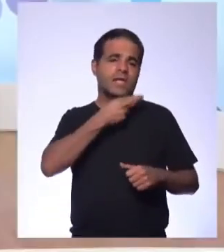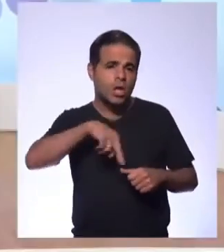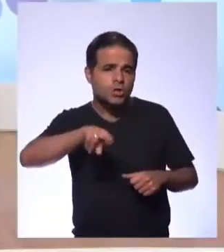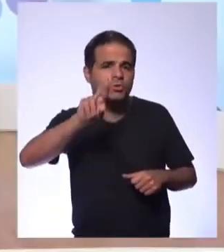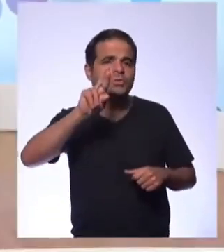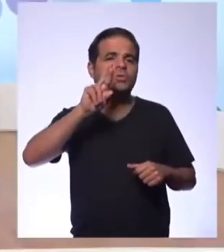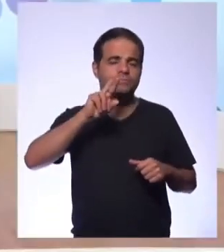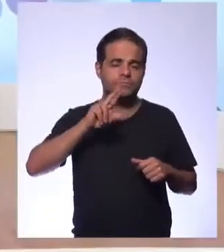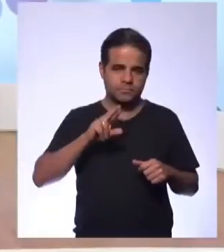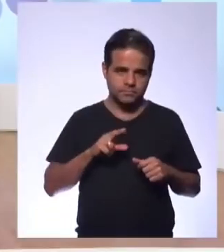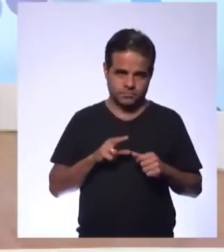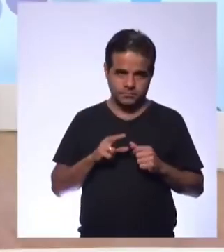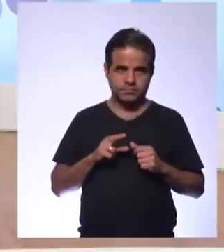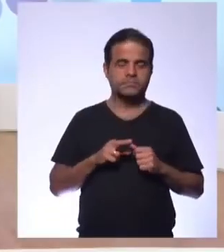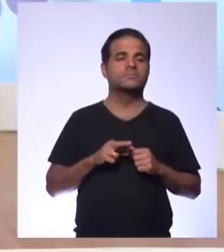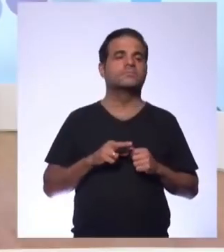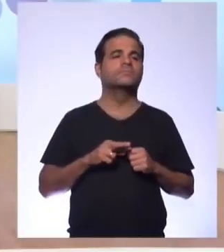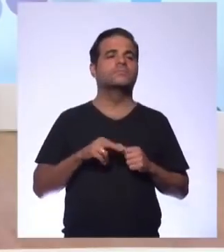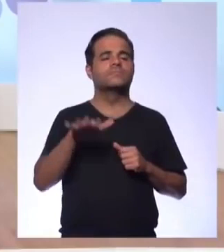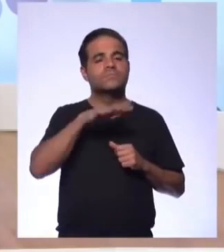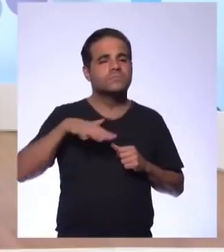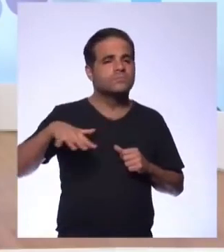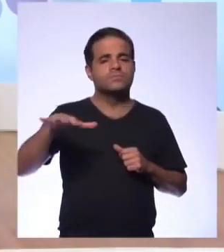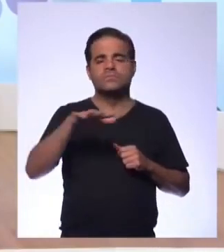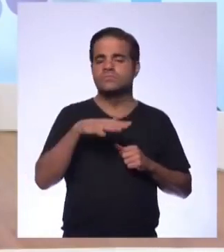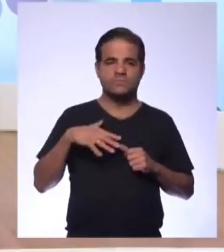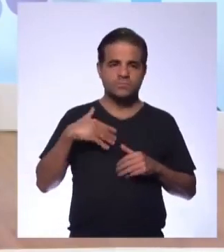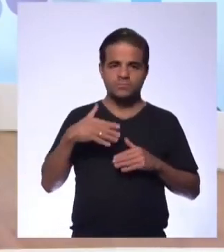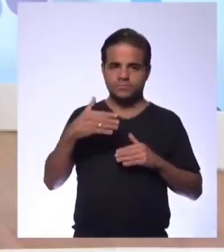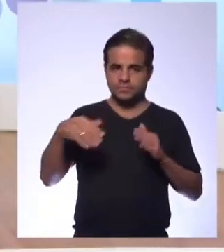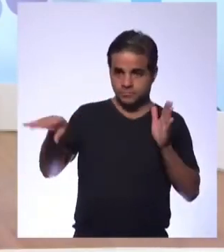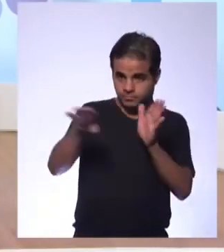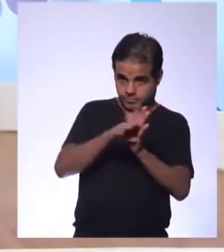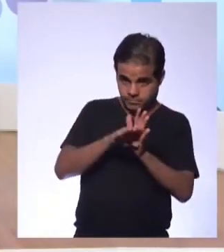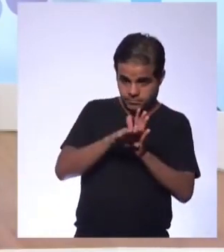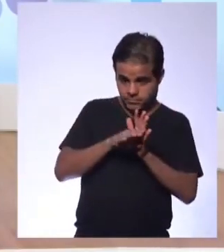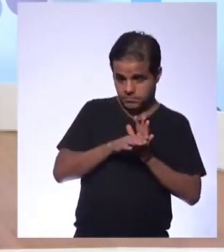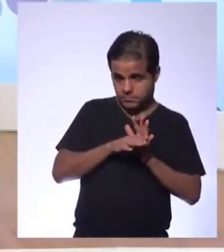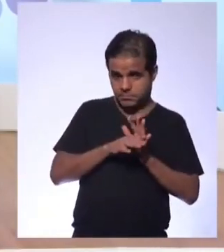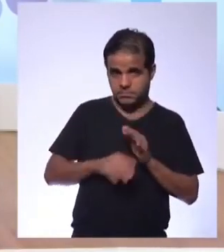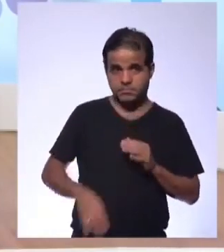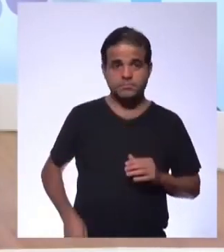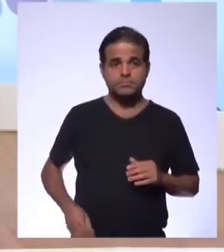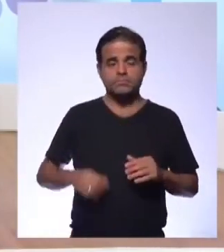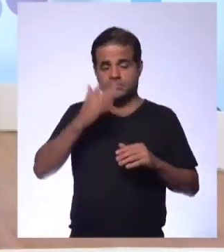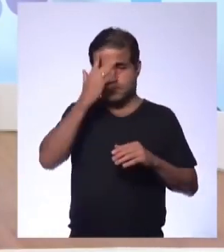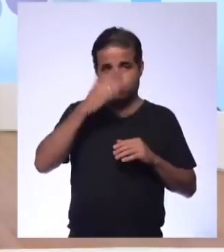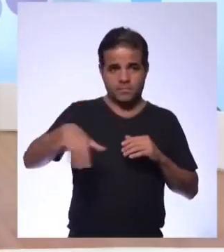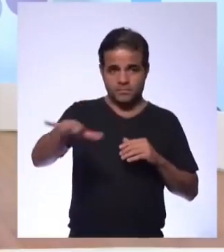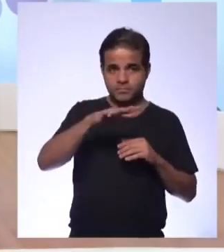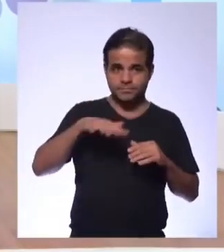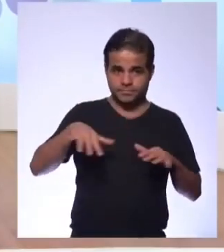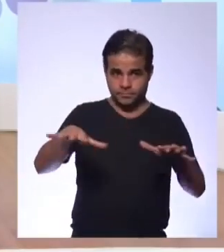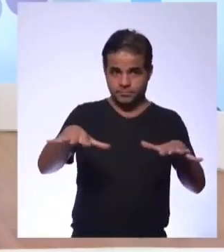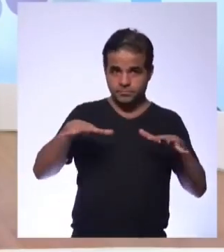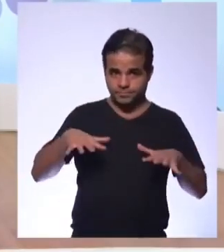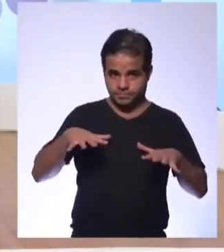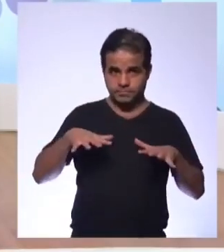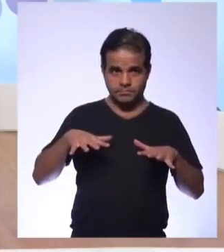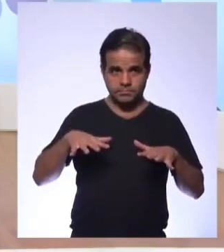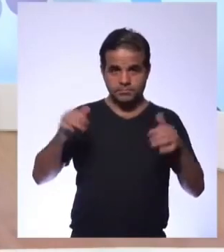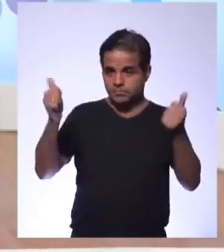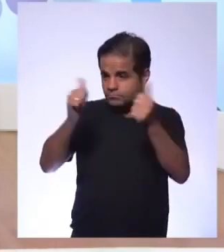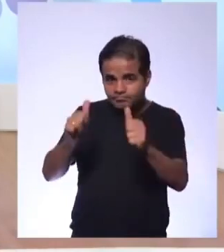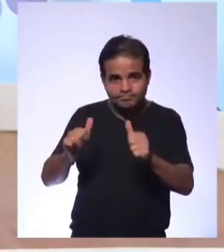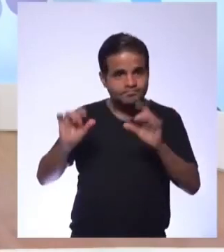teatro. Sim, né? é verdade. O palco é um ambiente. Chega para um ator e para o pessoal do teatro, é um ambiente quase que sagrado, né? Sagrado, o